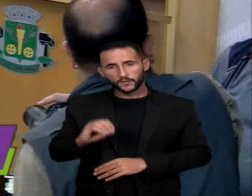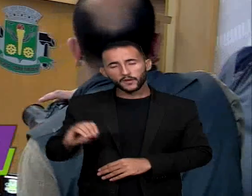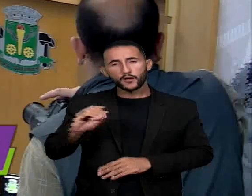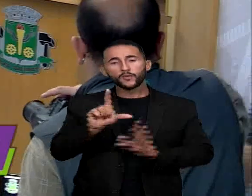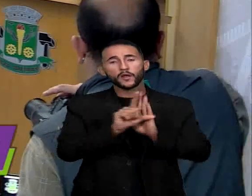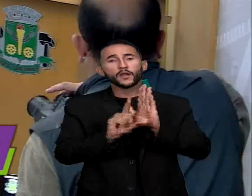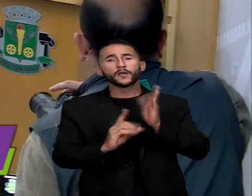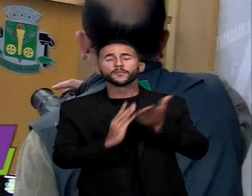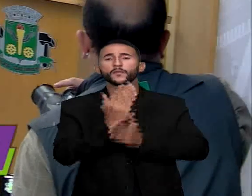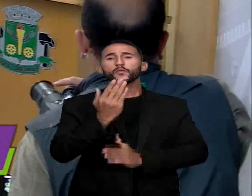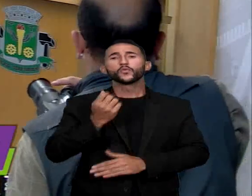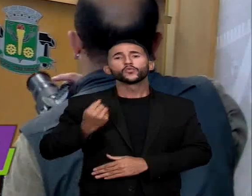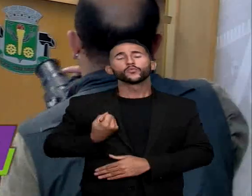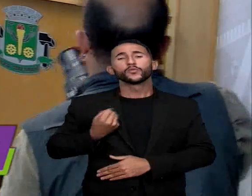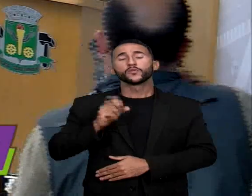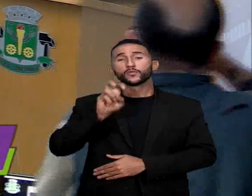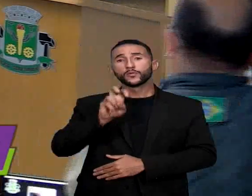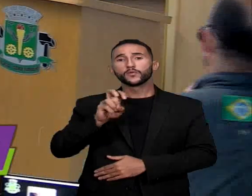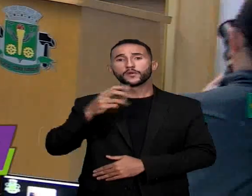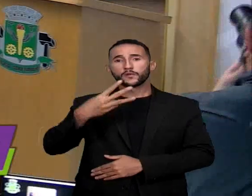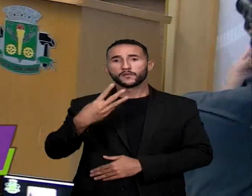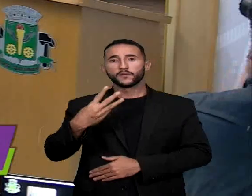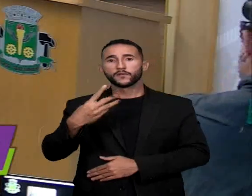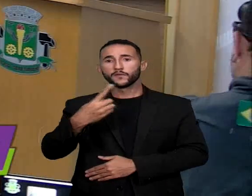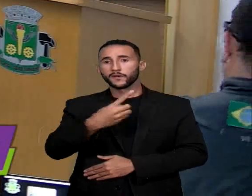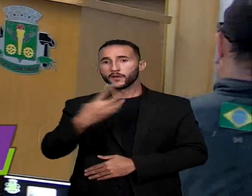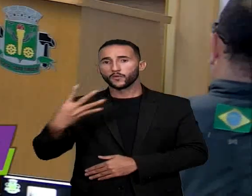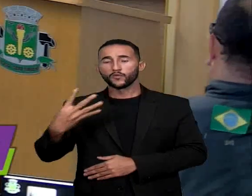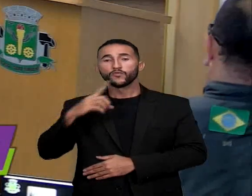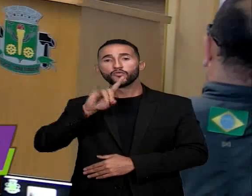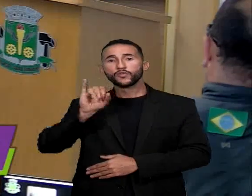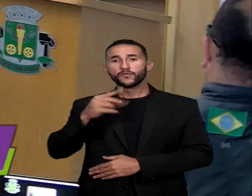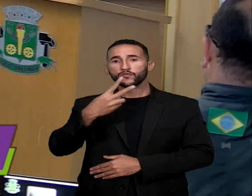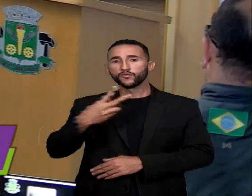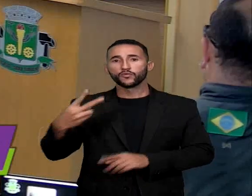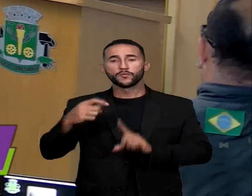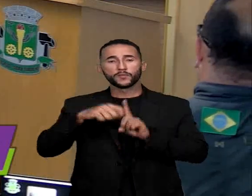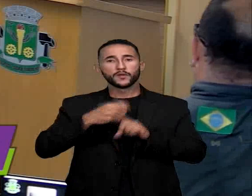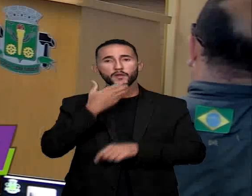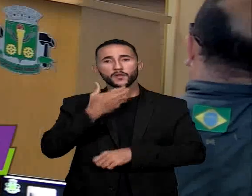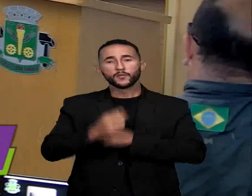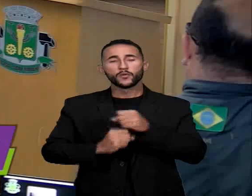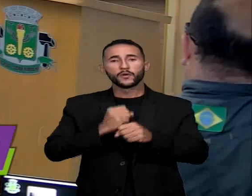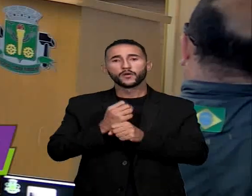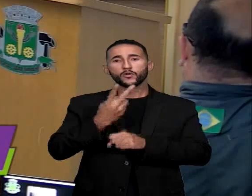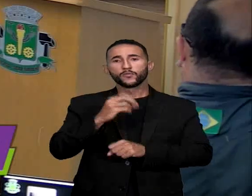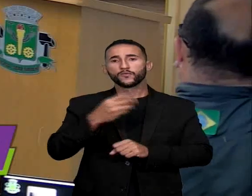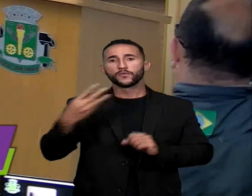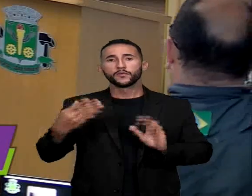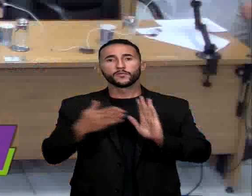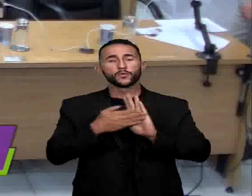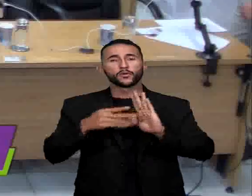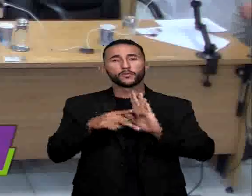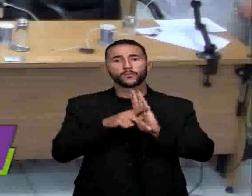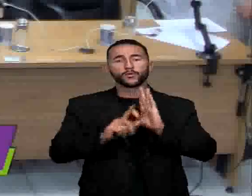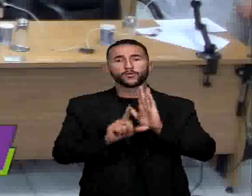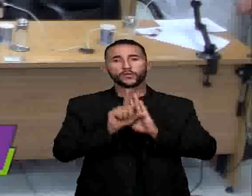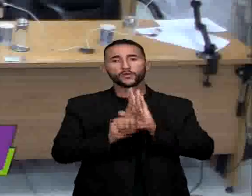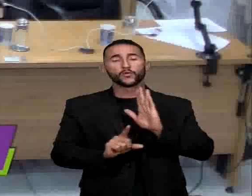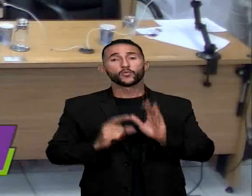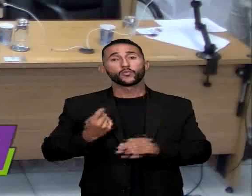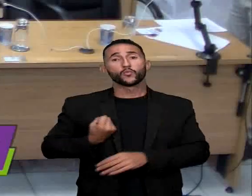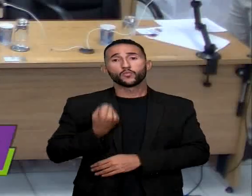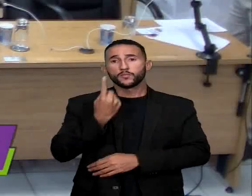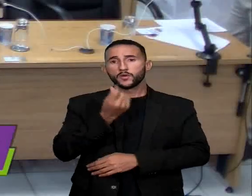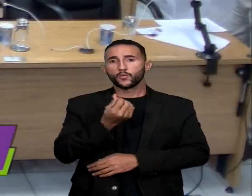lei 5314 de 22 de dezembro de 2023 referente ao projeto de lei 164 de